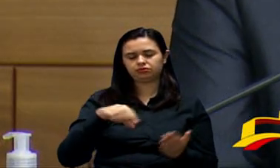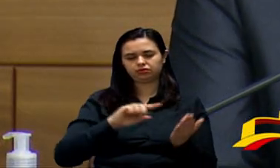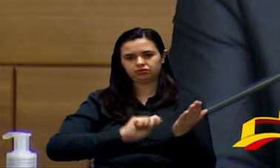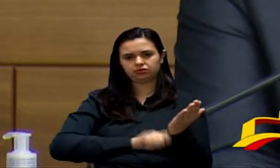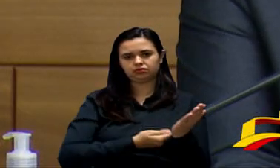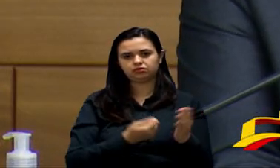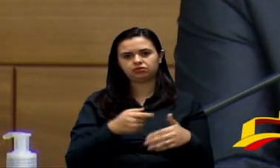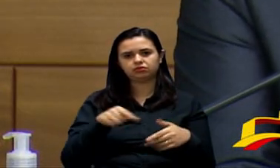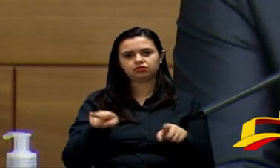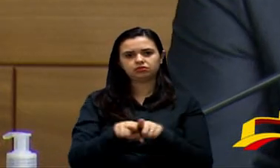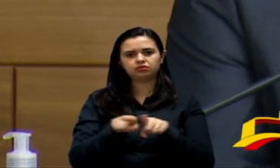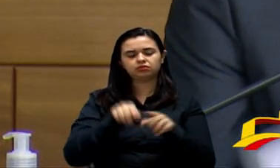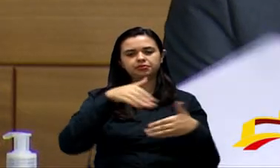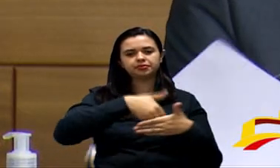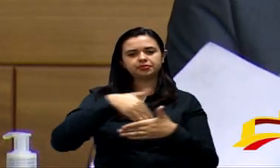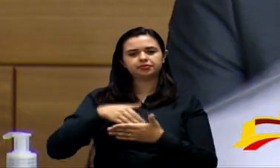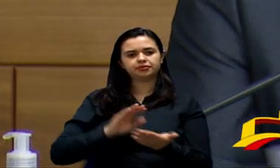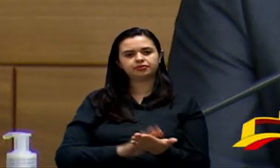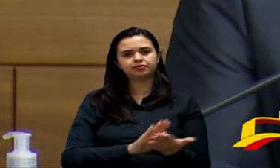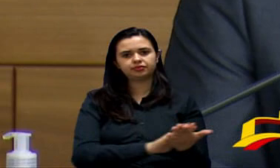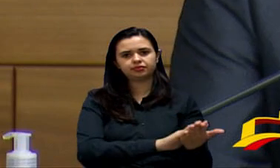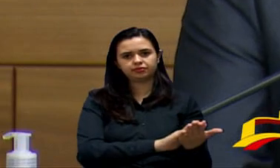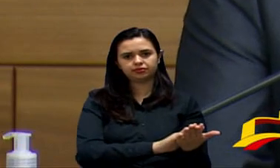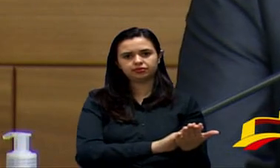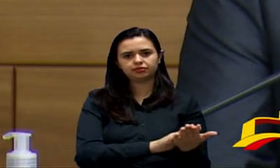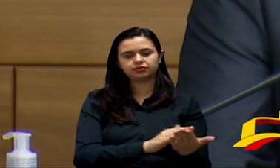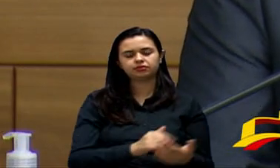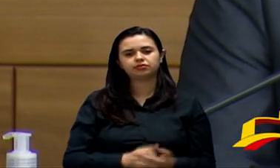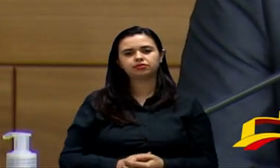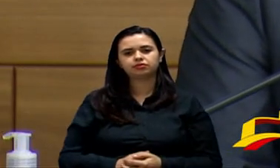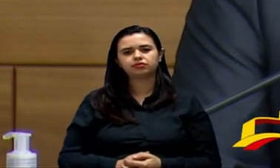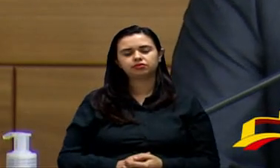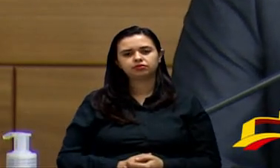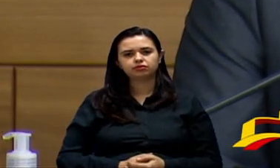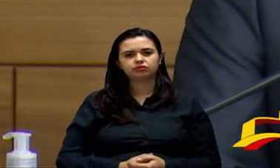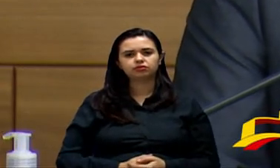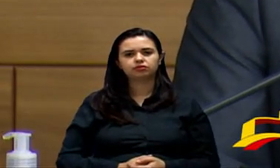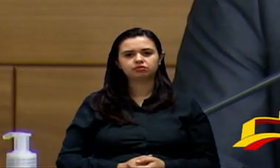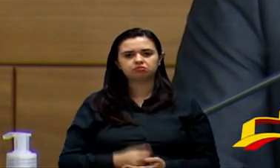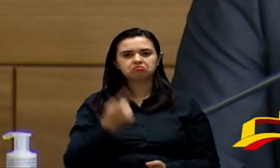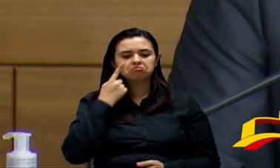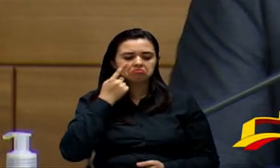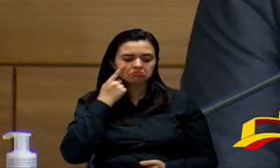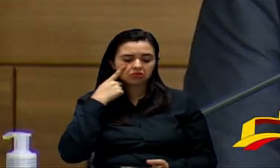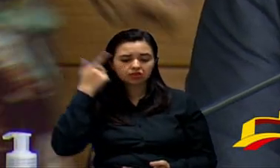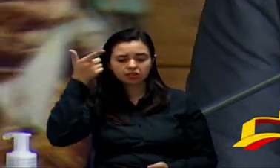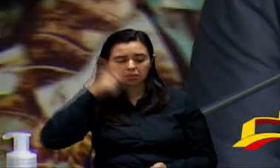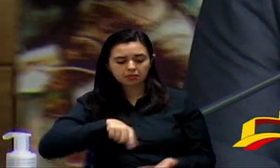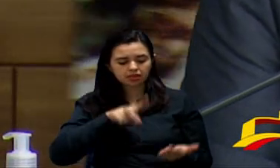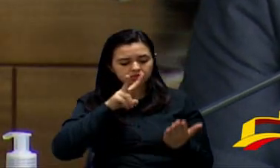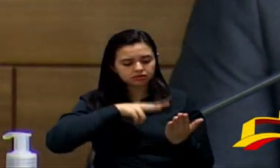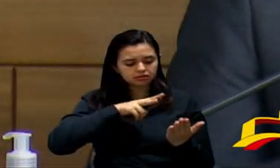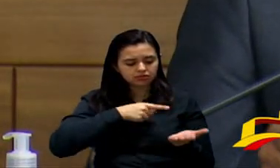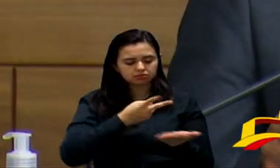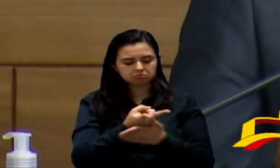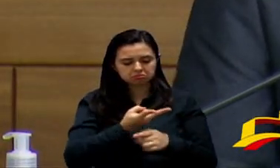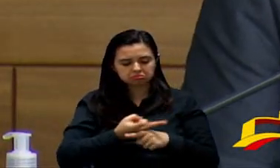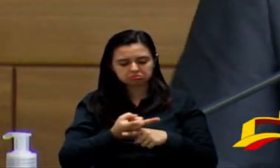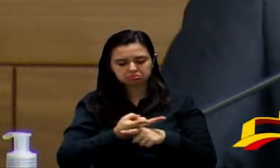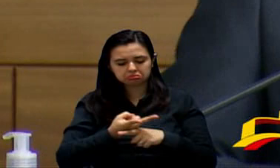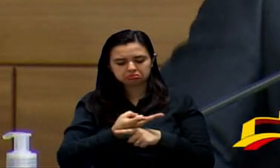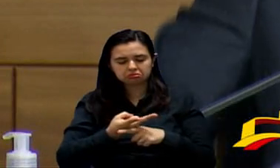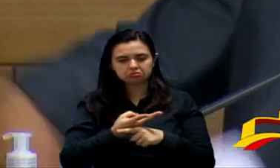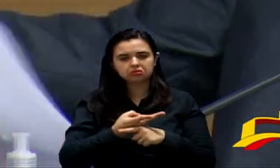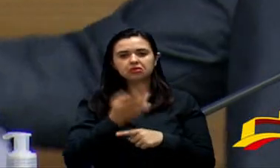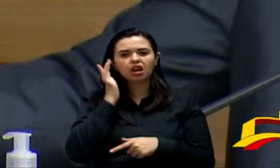de congratulações. Agora, meus votos aqui já foram também. Deixa eu ver se tem mais um aqui, presidente. Acho que só tem mais um.